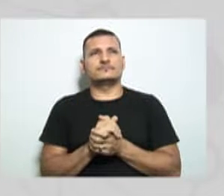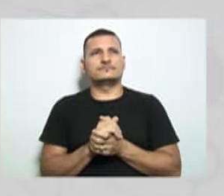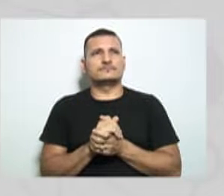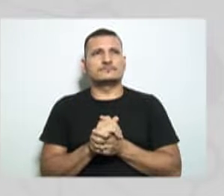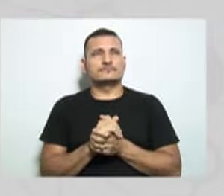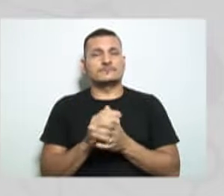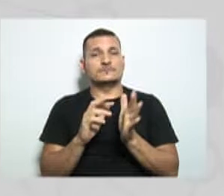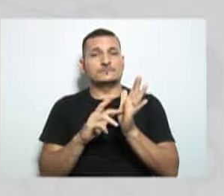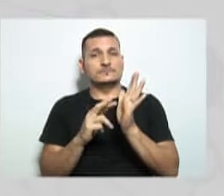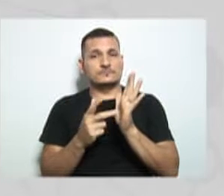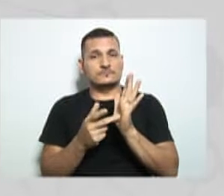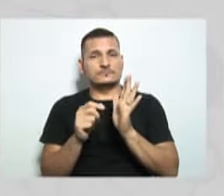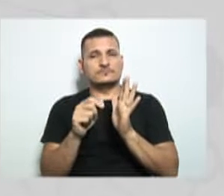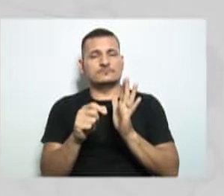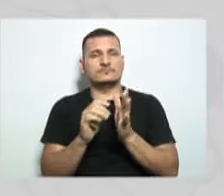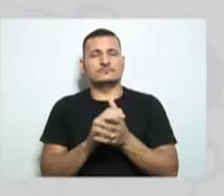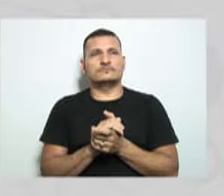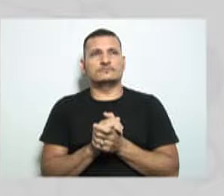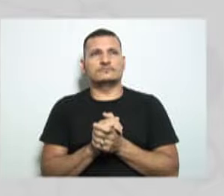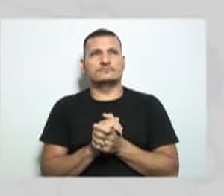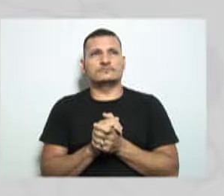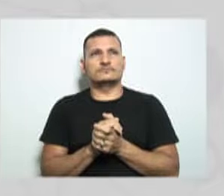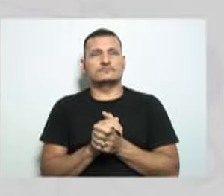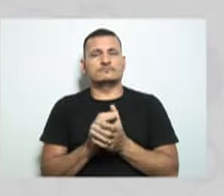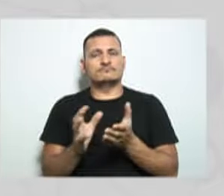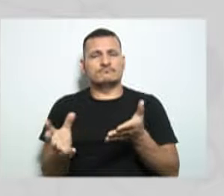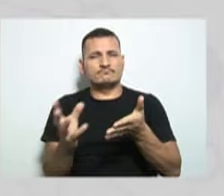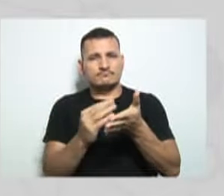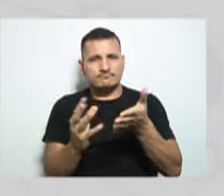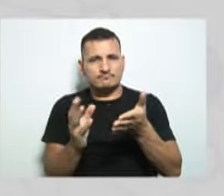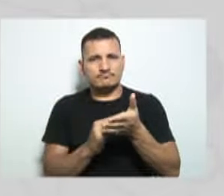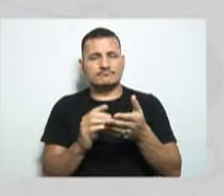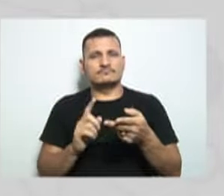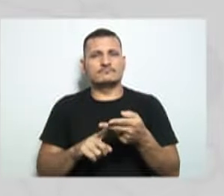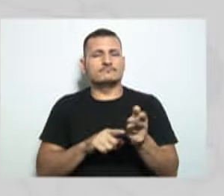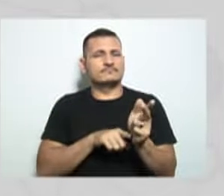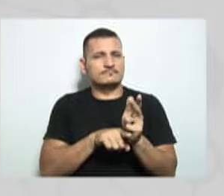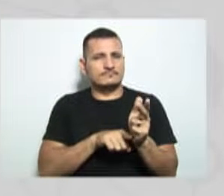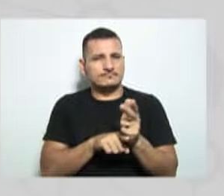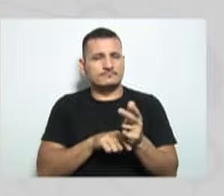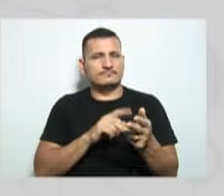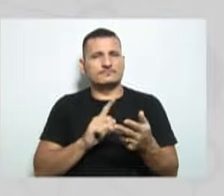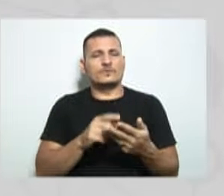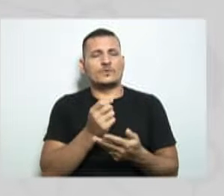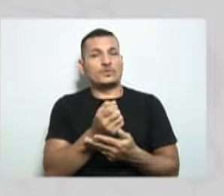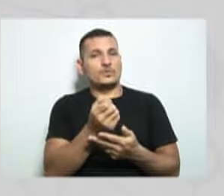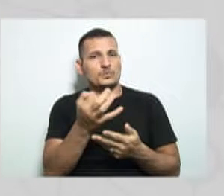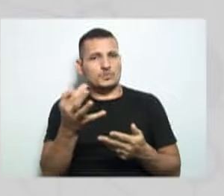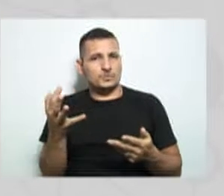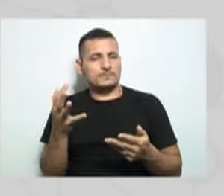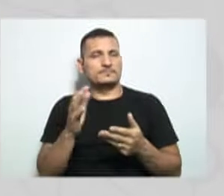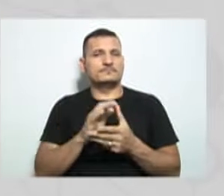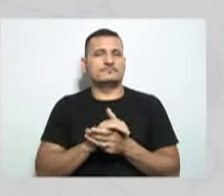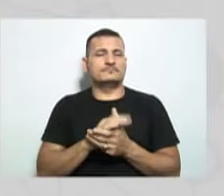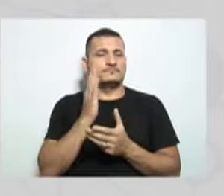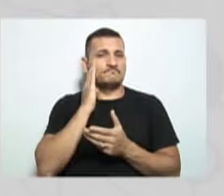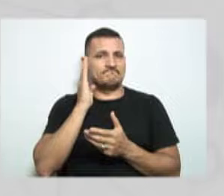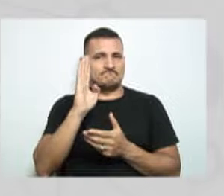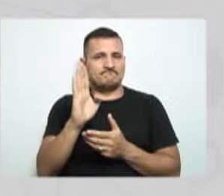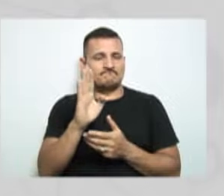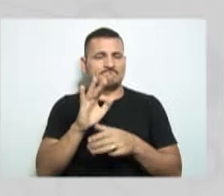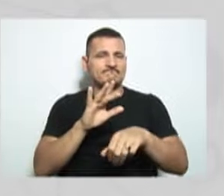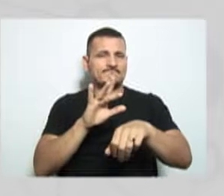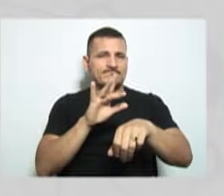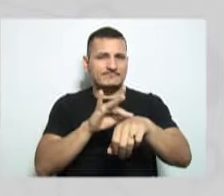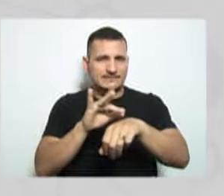Fernanda falou: levantar, mensurar as quantidades, principalmente físicas,